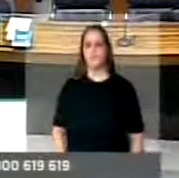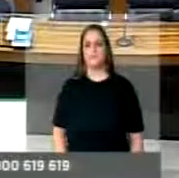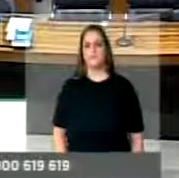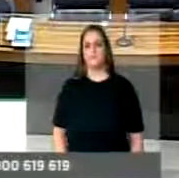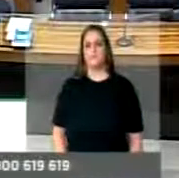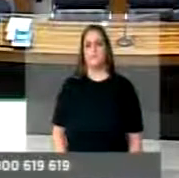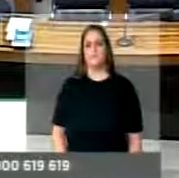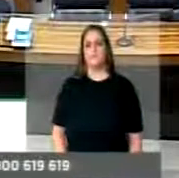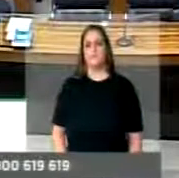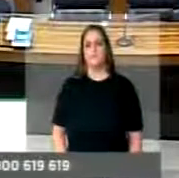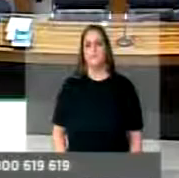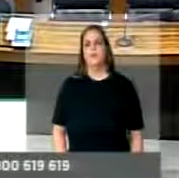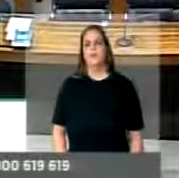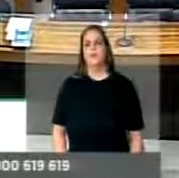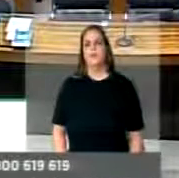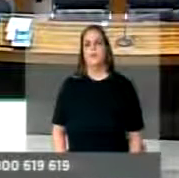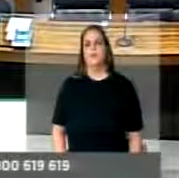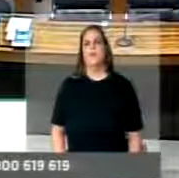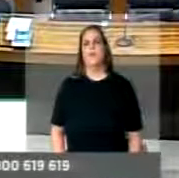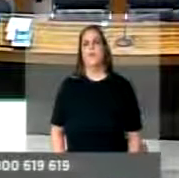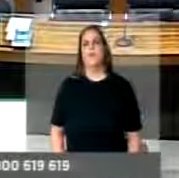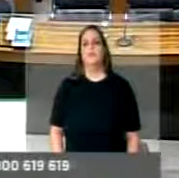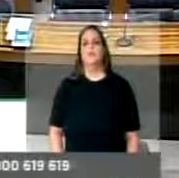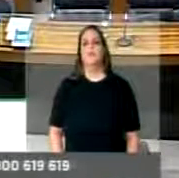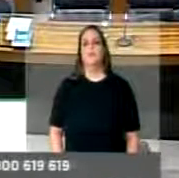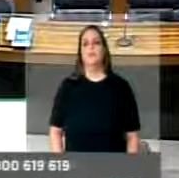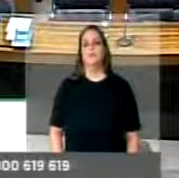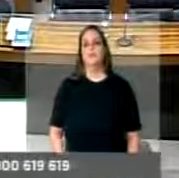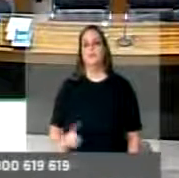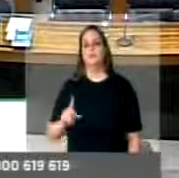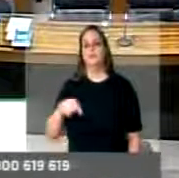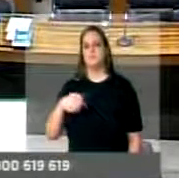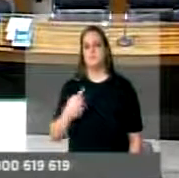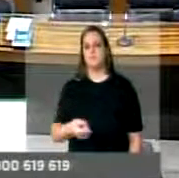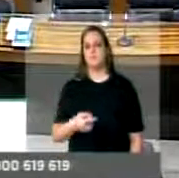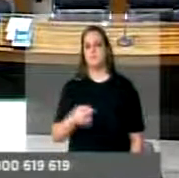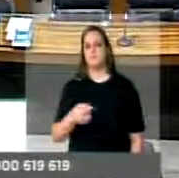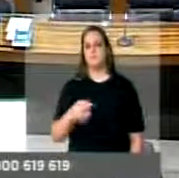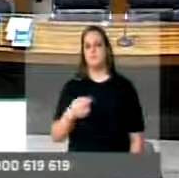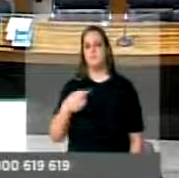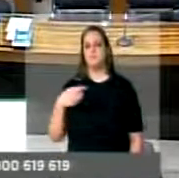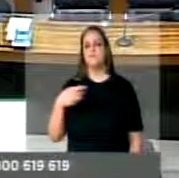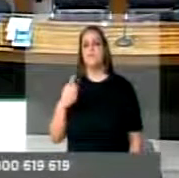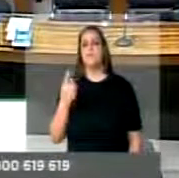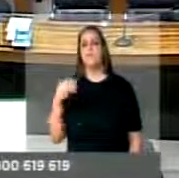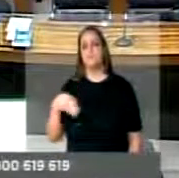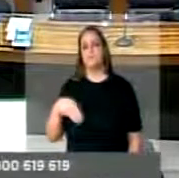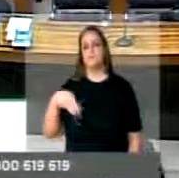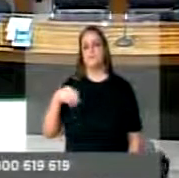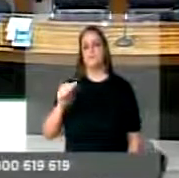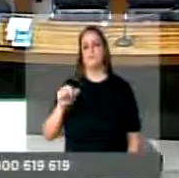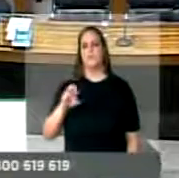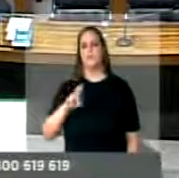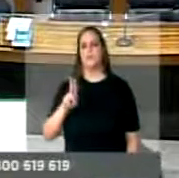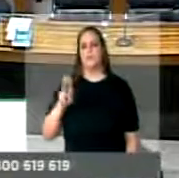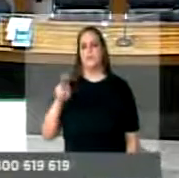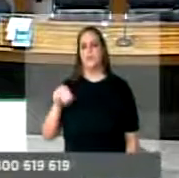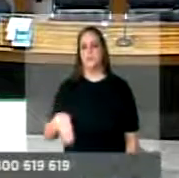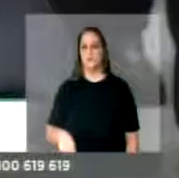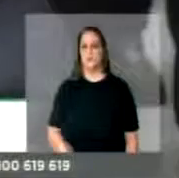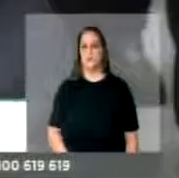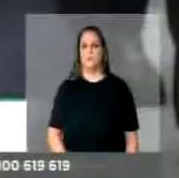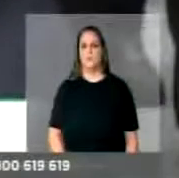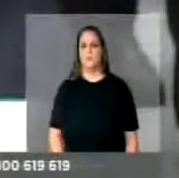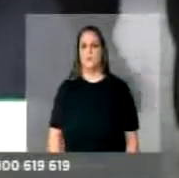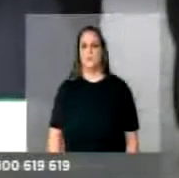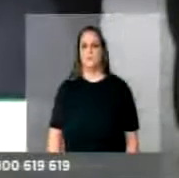senhor me concede. Em seguida, enquanto se dirige para a tribuna, o deputado Bacelar. 1 minuto para o deputado Marum. Eu pergunto ao nobre e eminente deputado